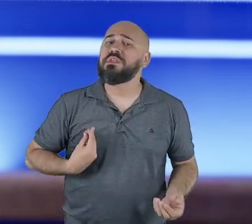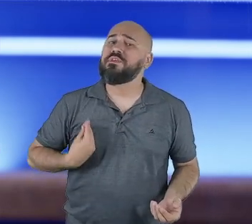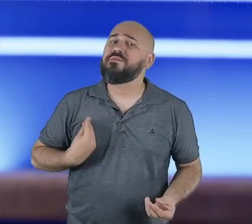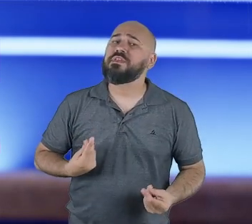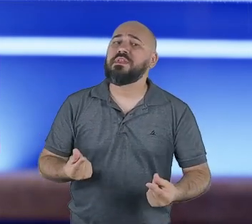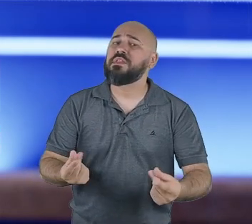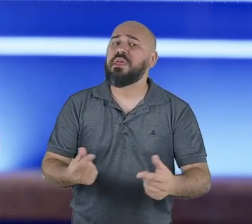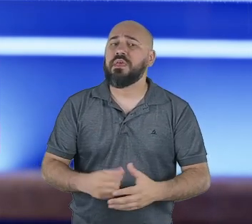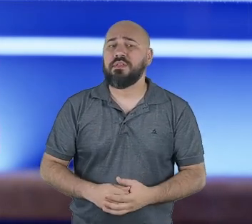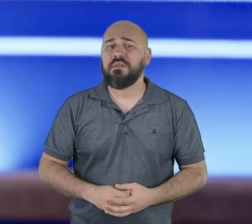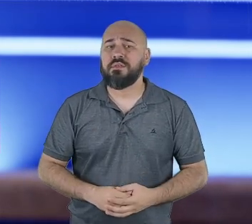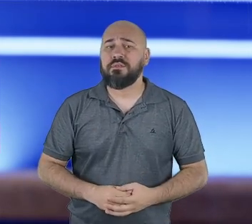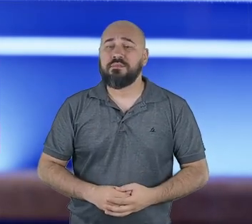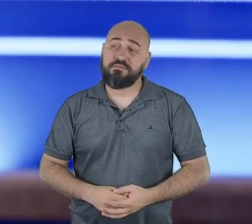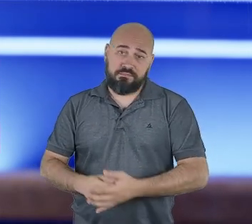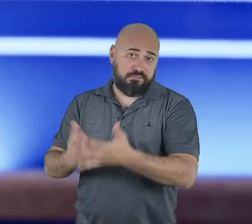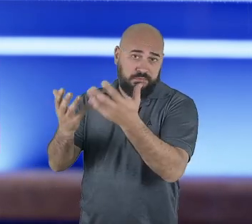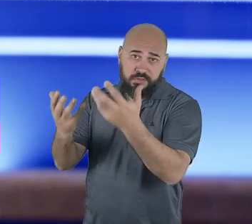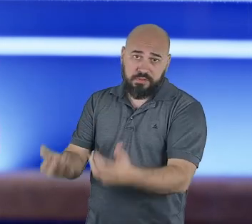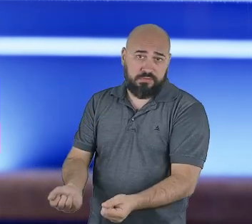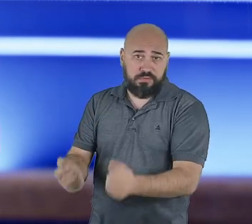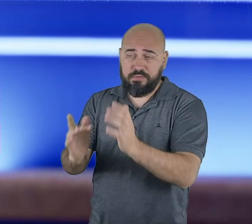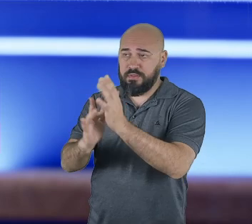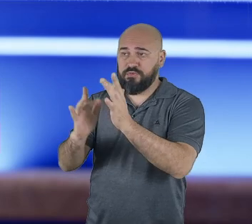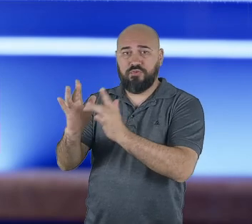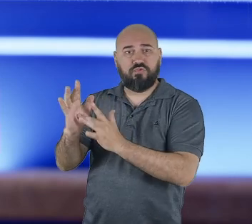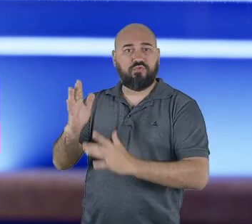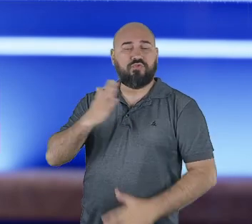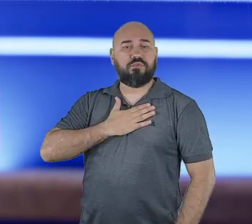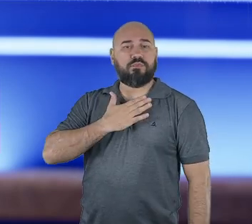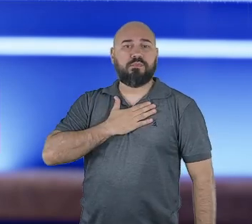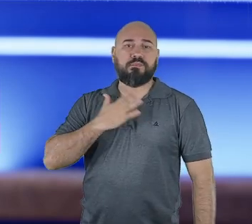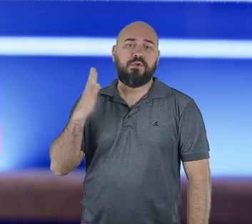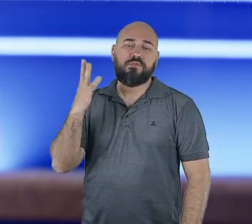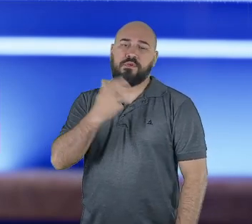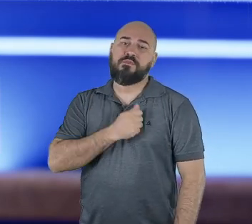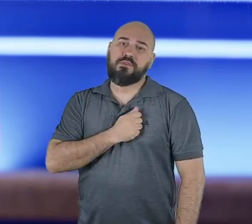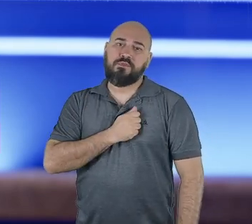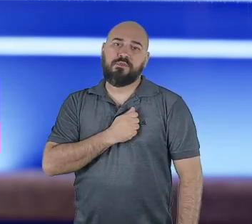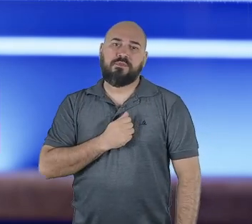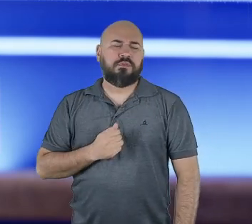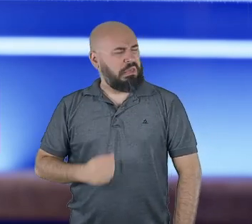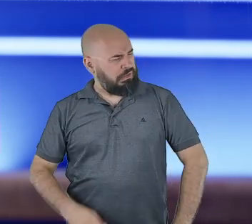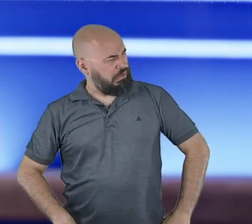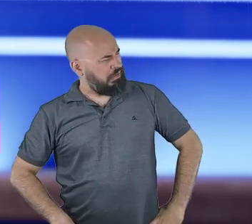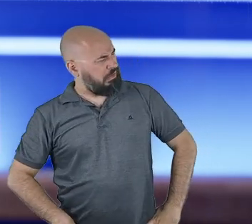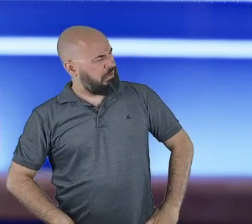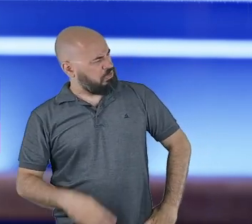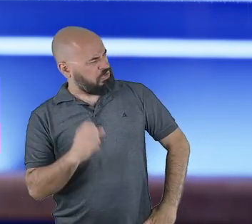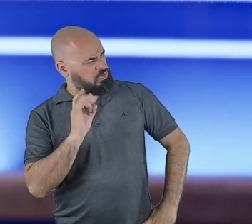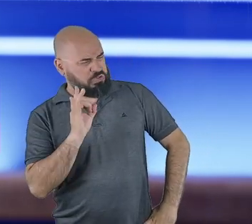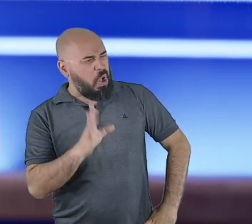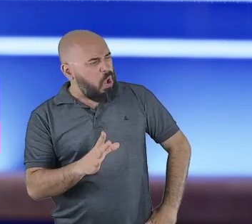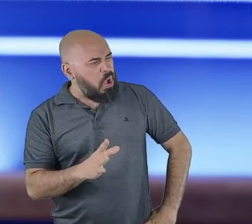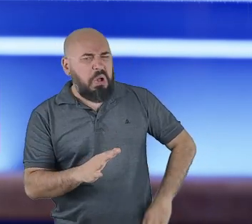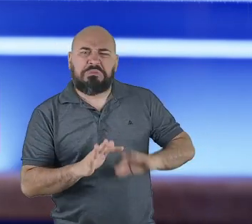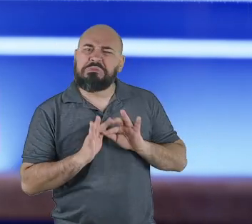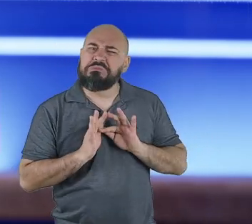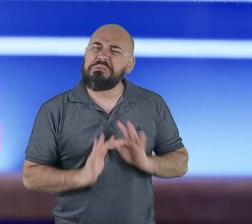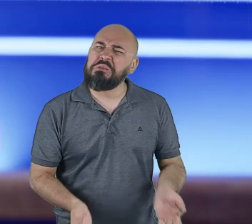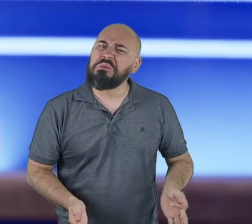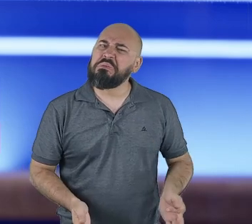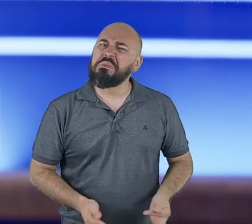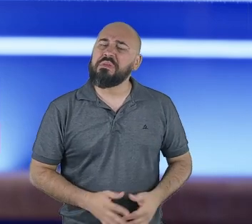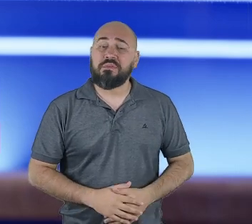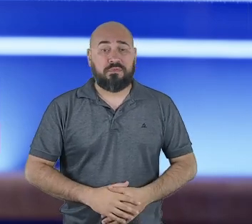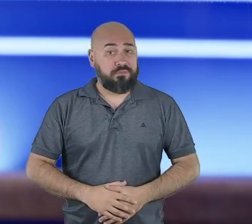Aceitar receber Jesus como Senhor e Salvador. É isso. Pastor, mas é muito simples. E